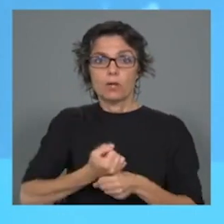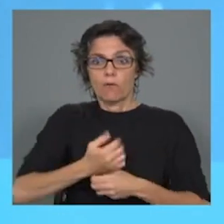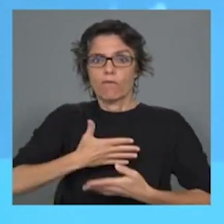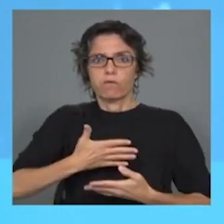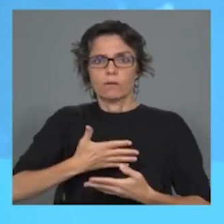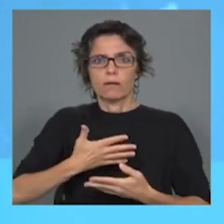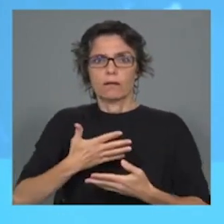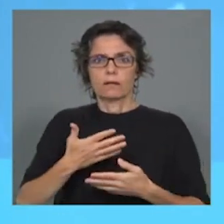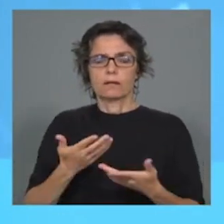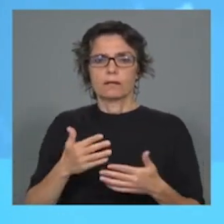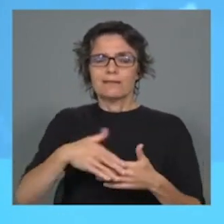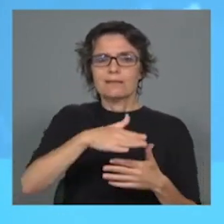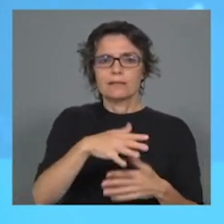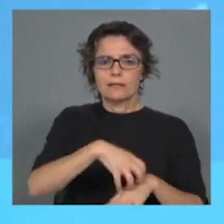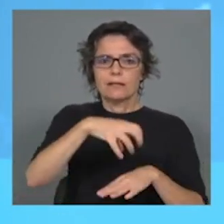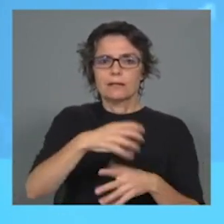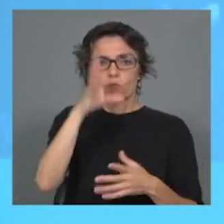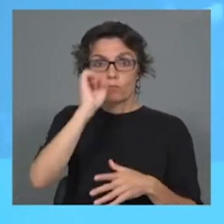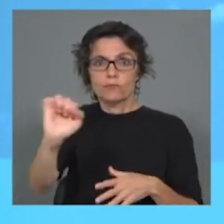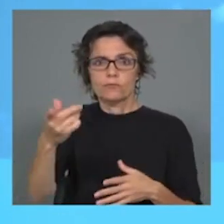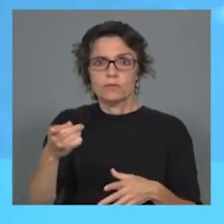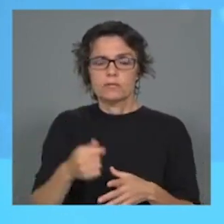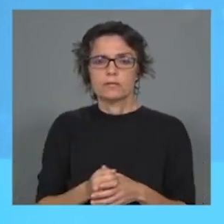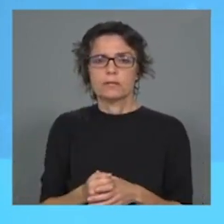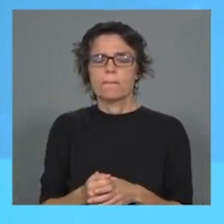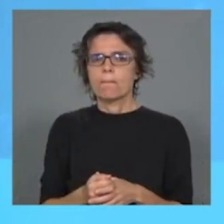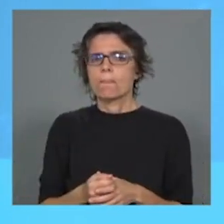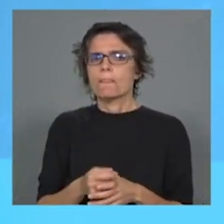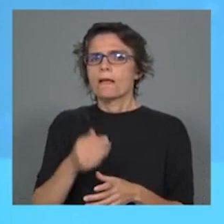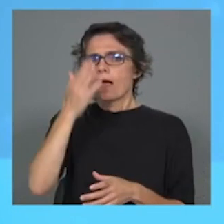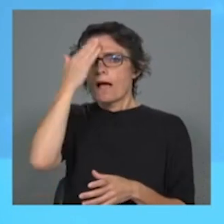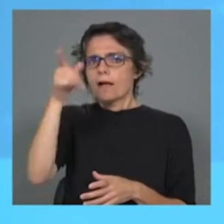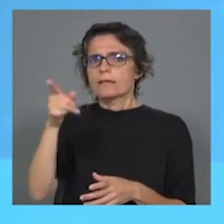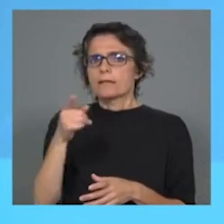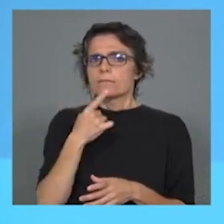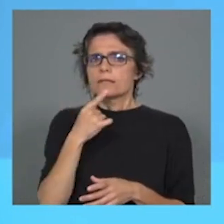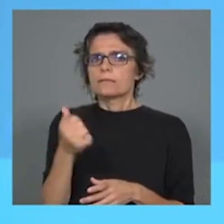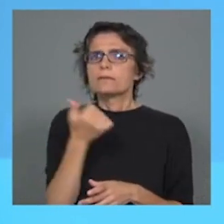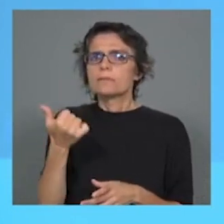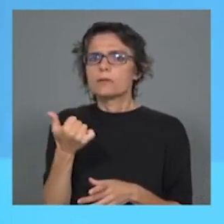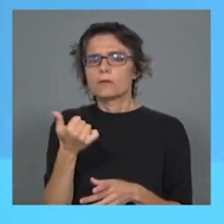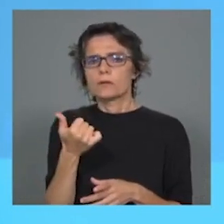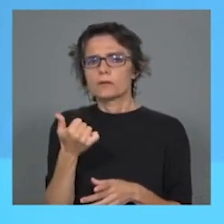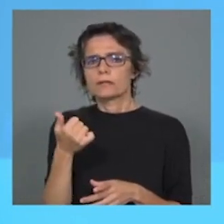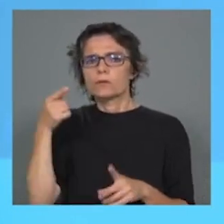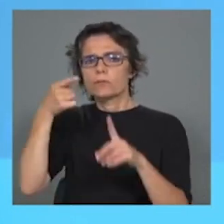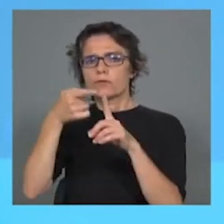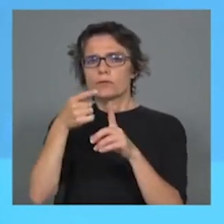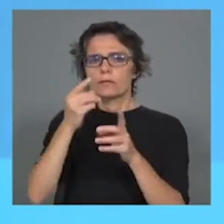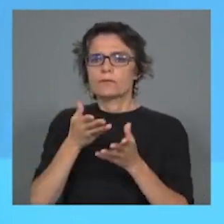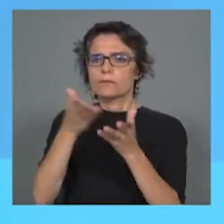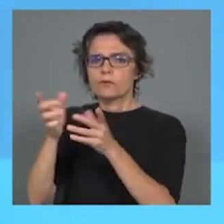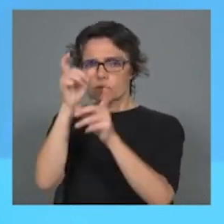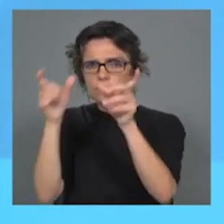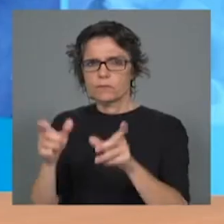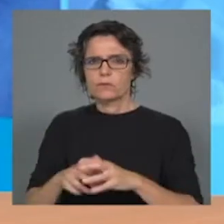auxílios e ela tinha esta noção de próximo em sofrimento a quem era preciso chegar de qualquer forma, não